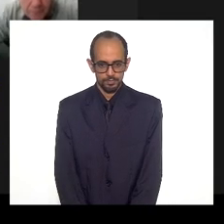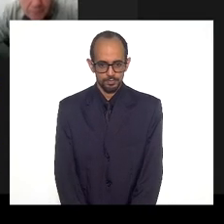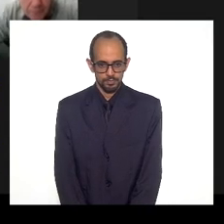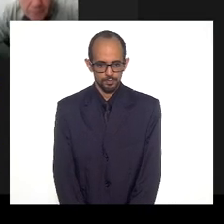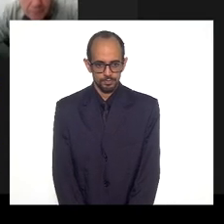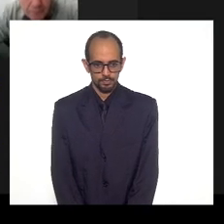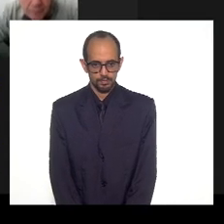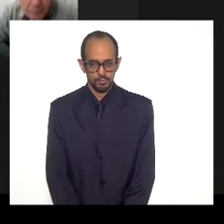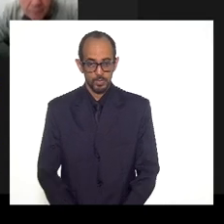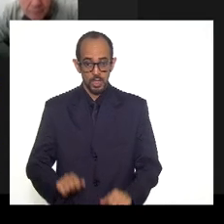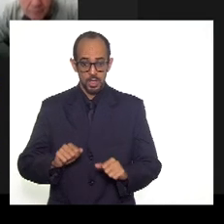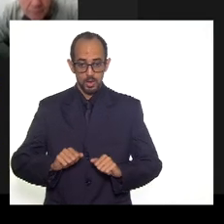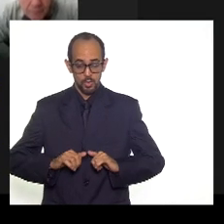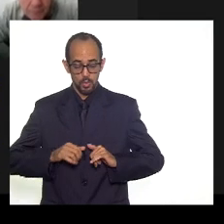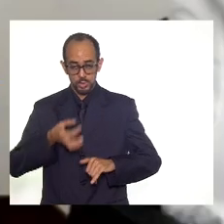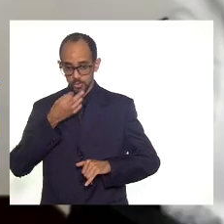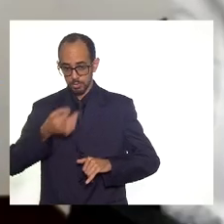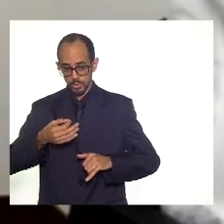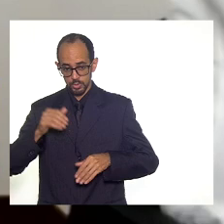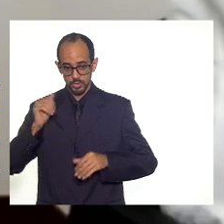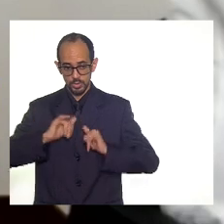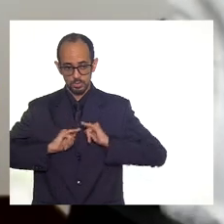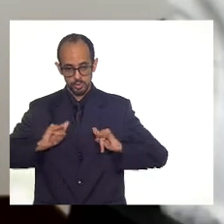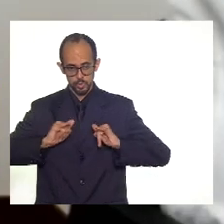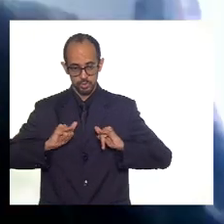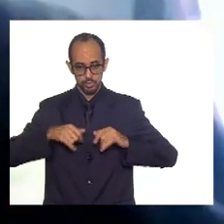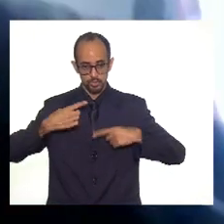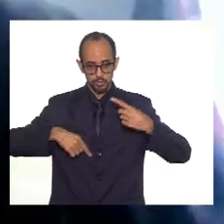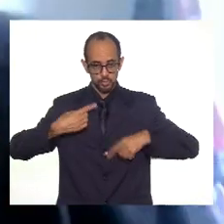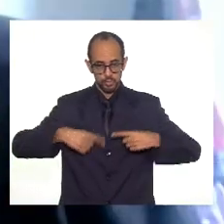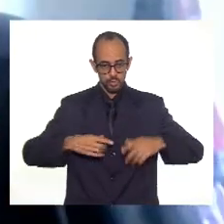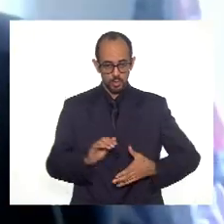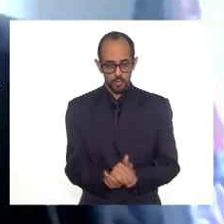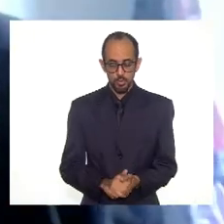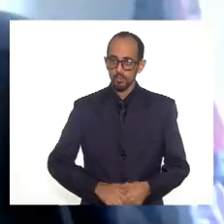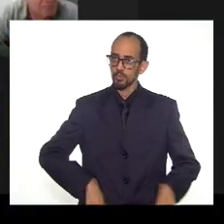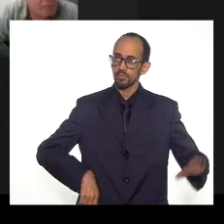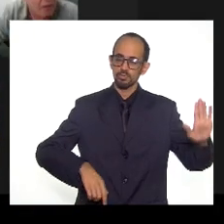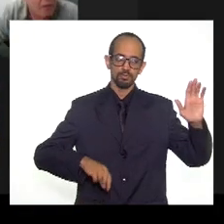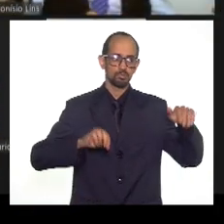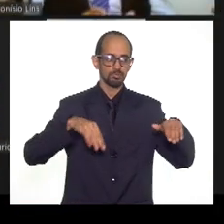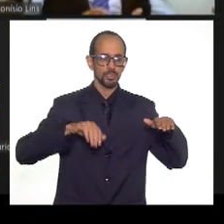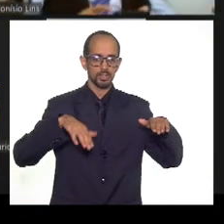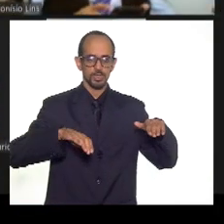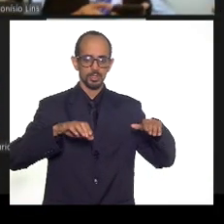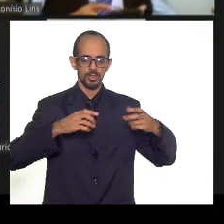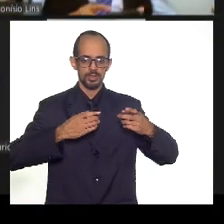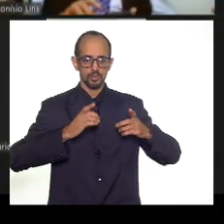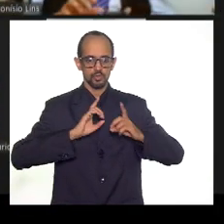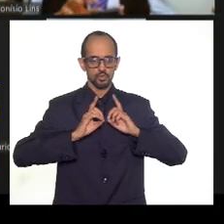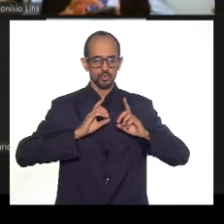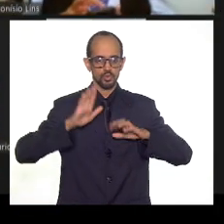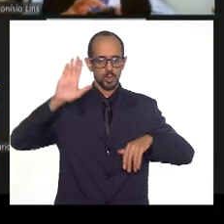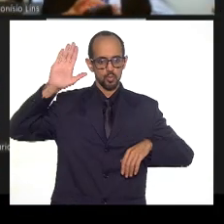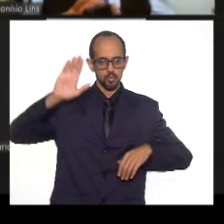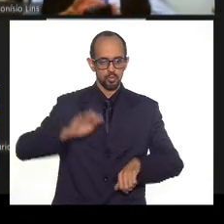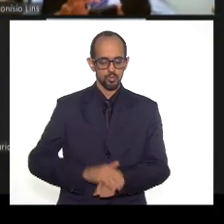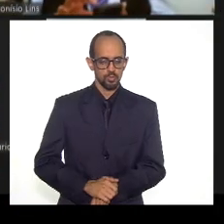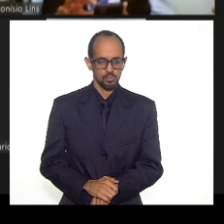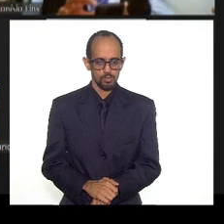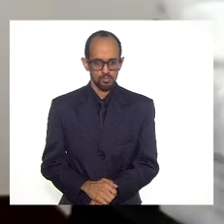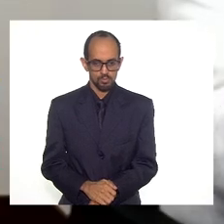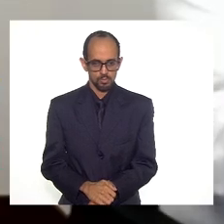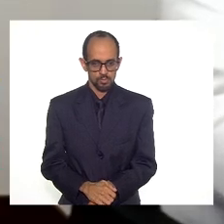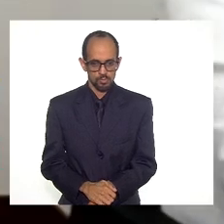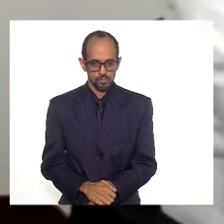Com os pareceres emitidos em discussão. Para discutir, presidente. Rapidamente. Carlos Mink, já a